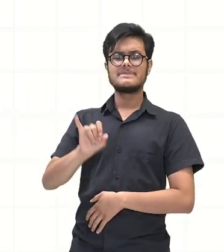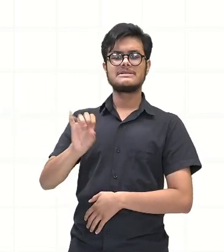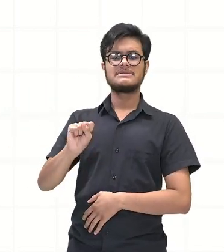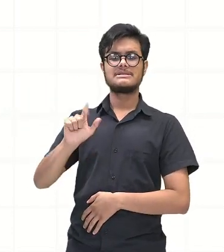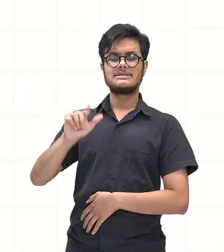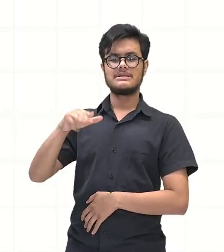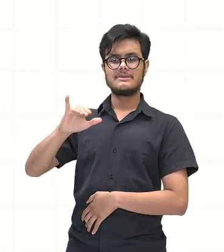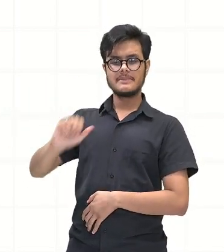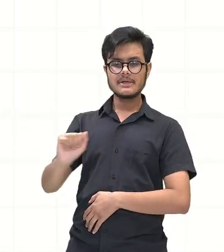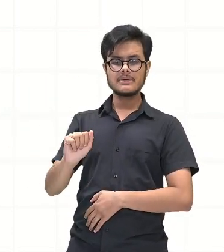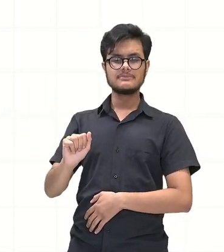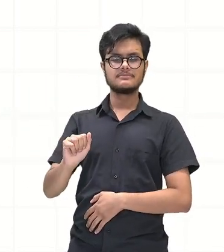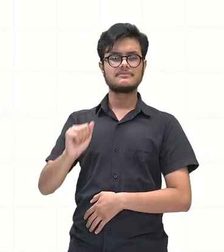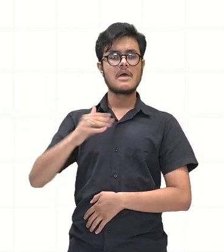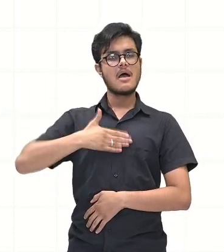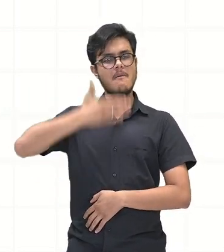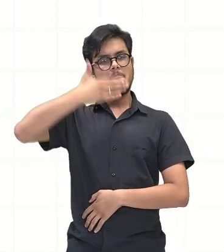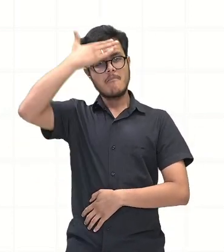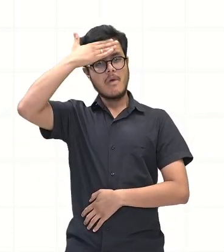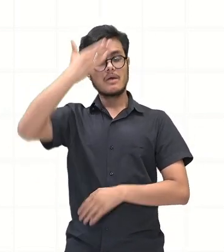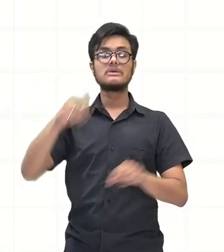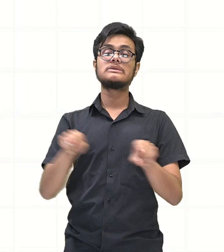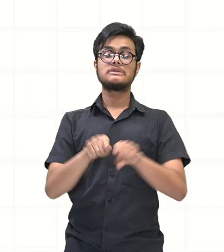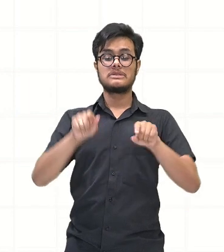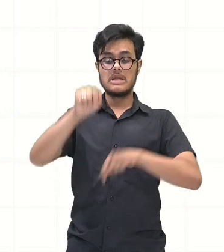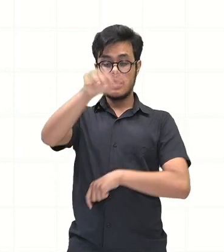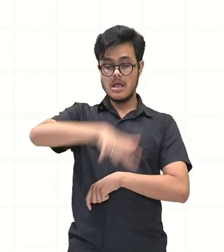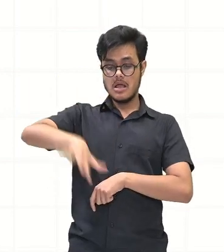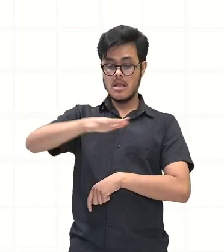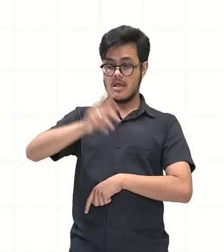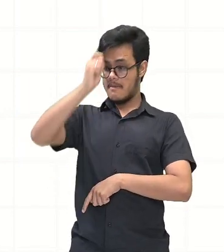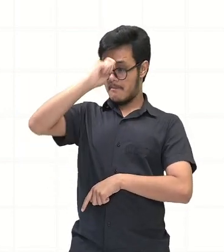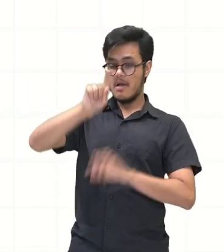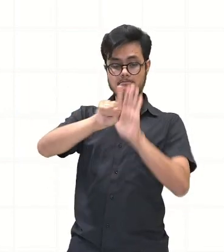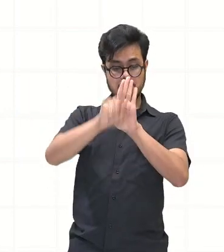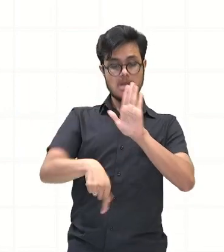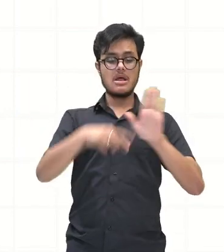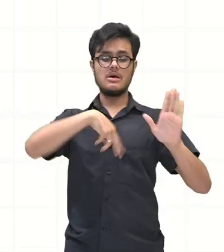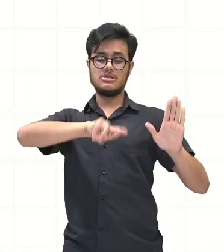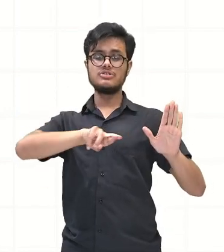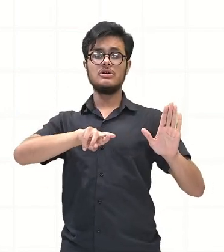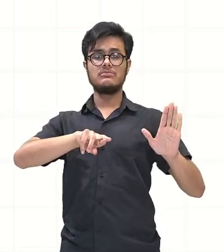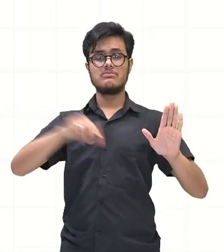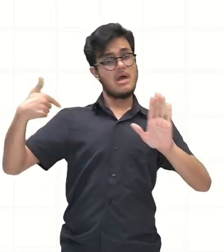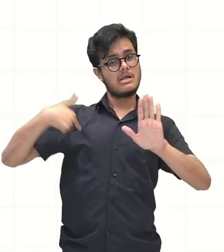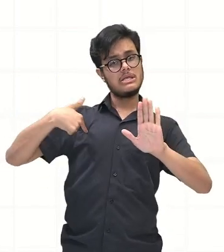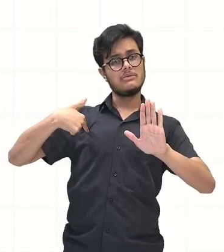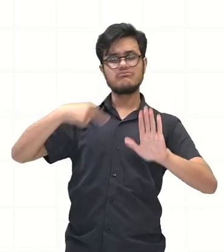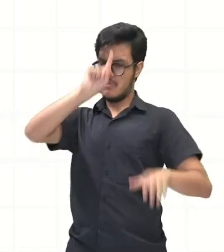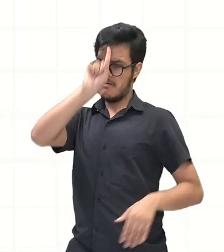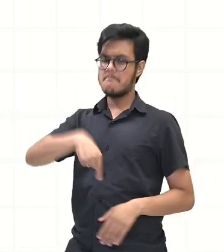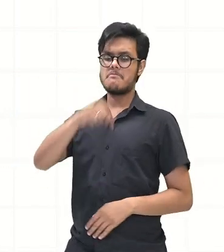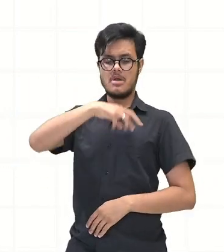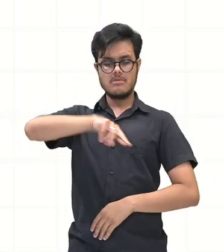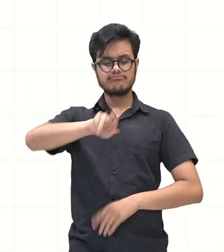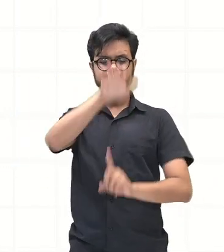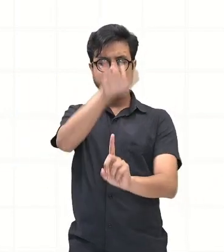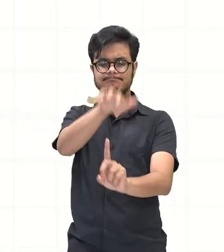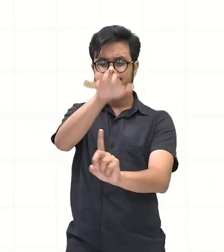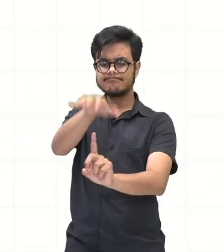islâmica. E no momento em que eles chegam na África, eles vão querer impor a sua religião. E nesse momento,